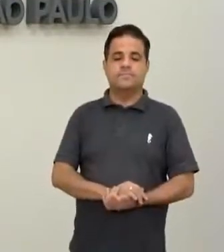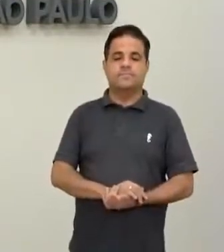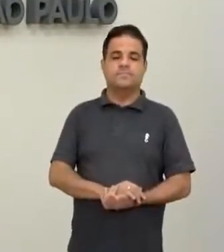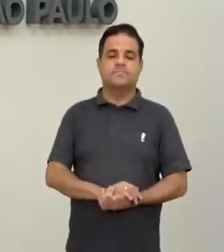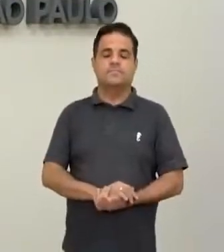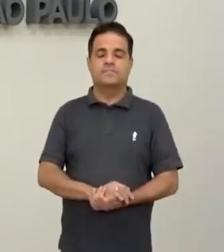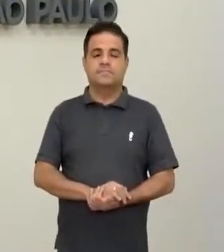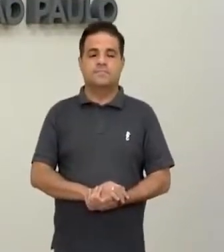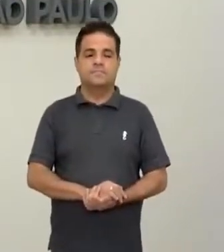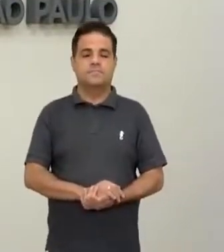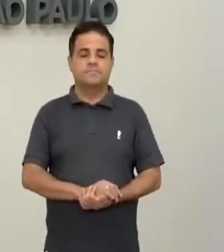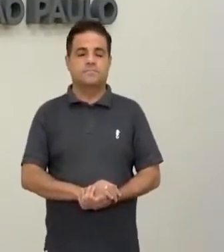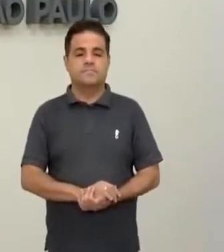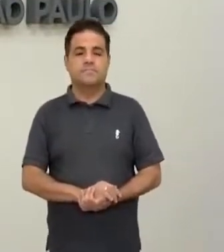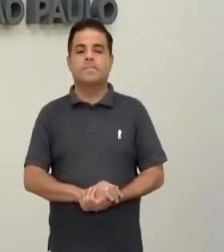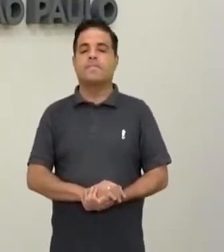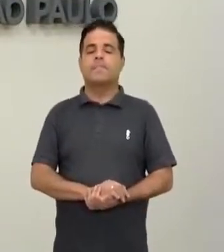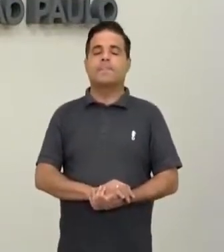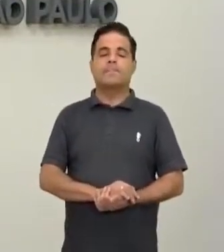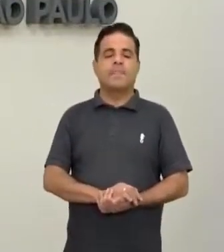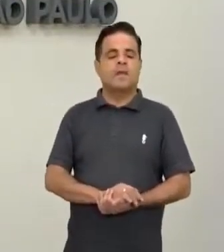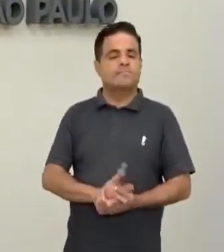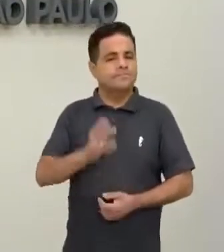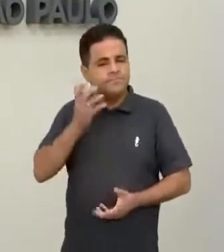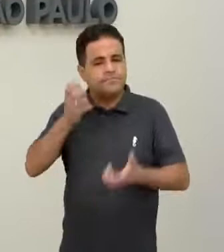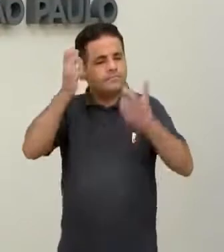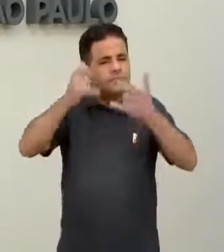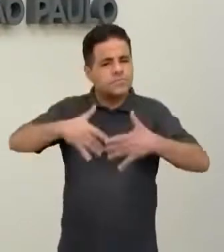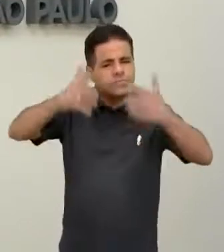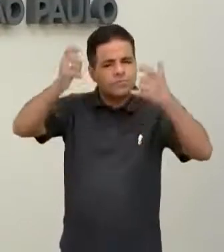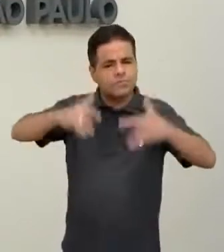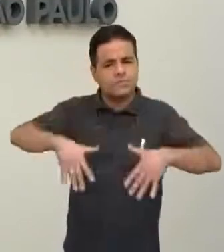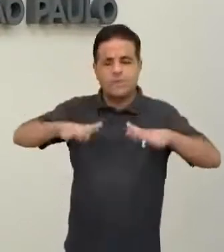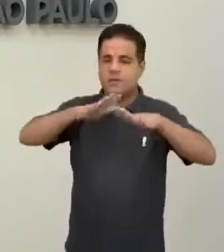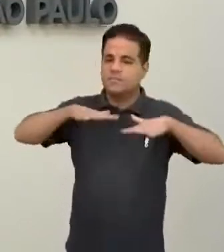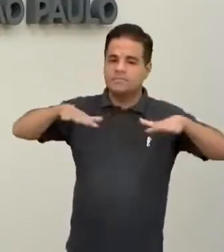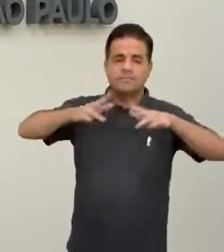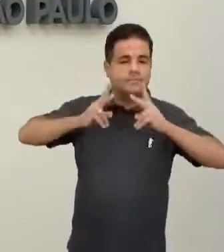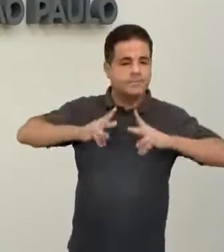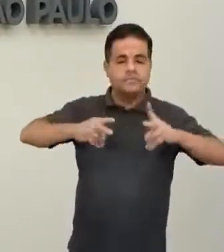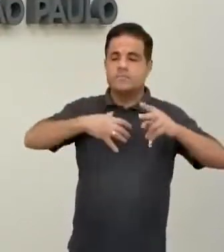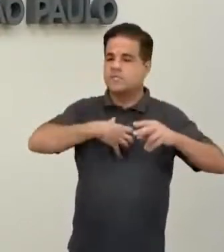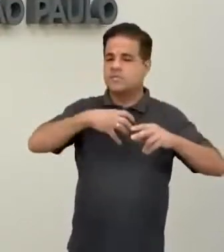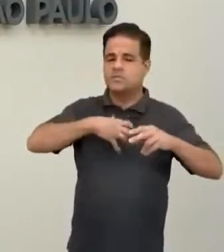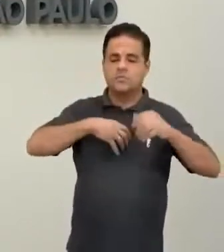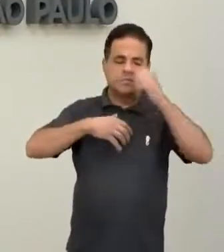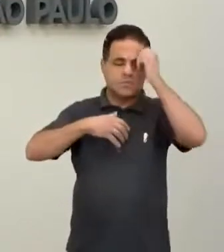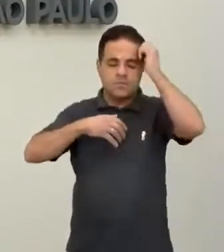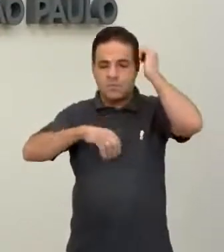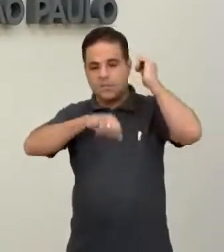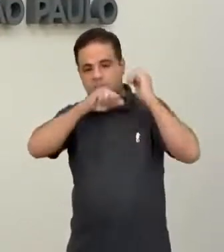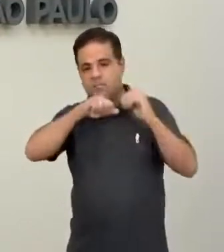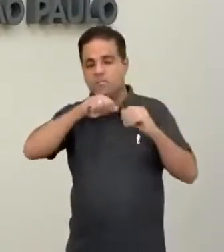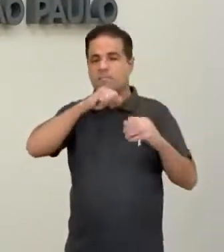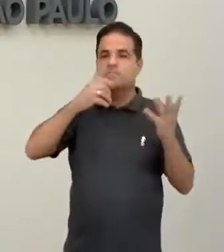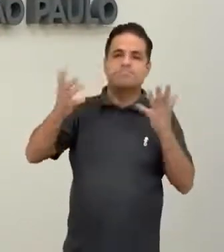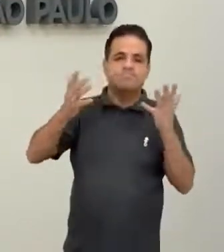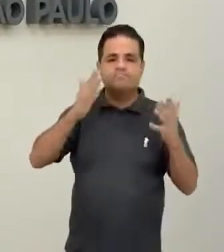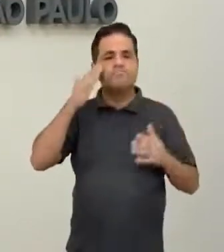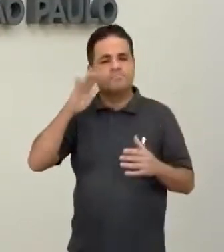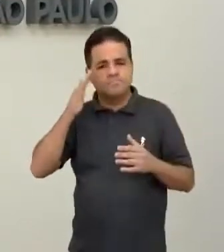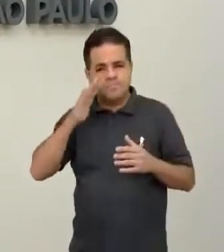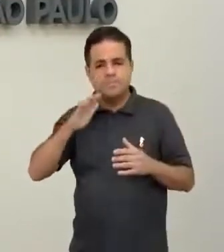lembram das mães, né? Sim. Porque os adolescentes sempre querem justificar as atitudes das mães, né? Não